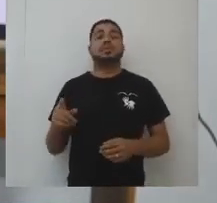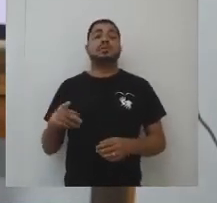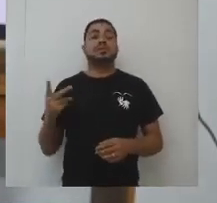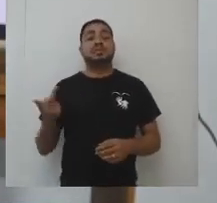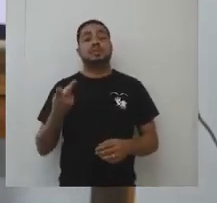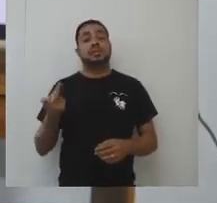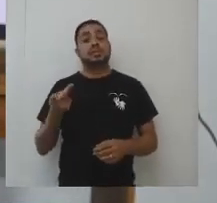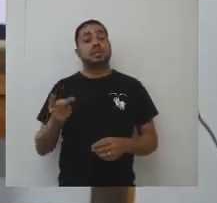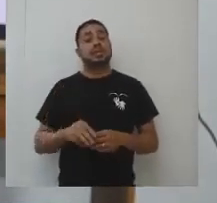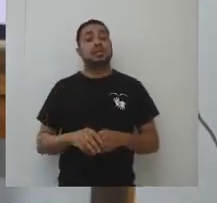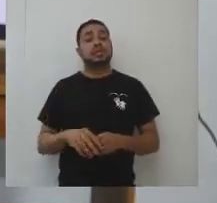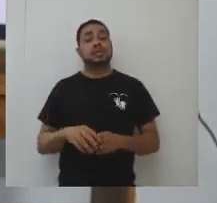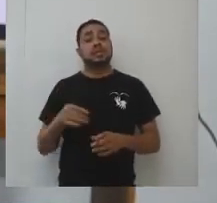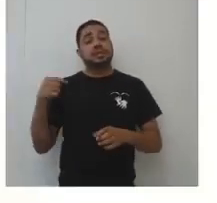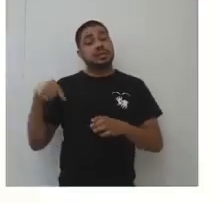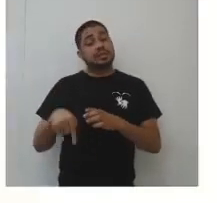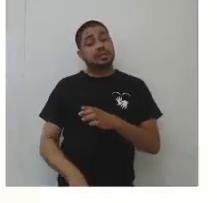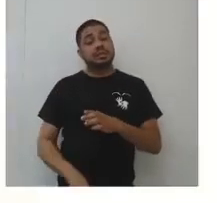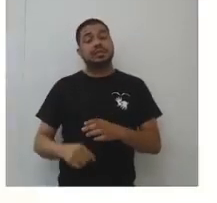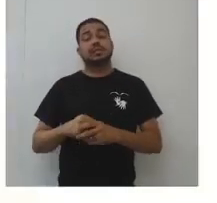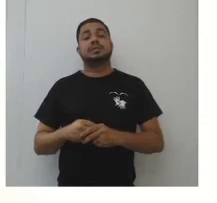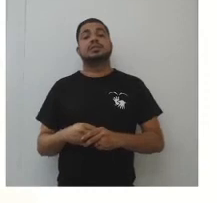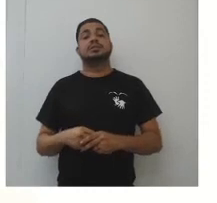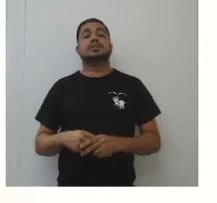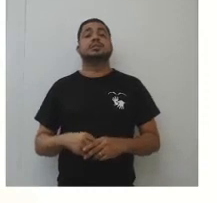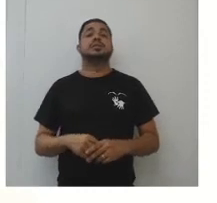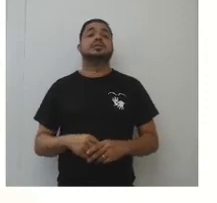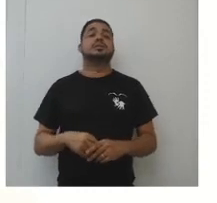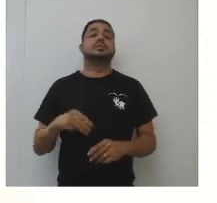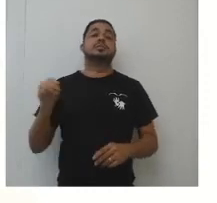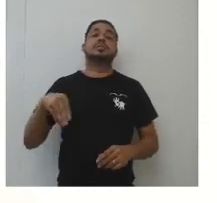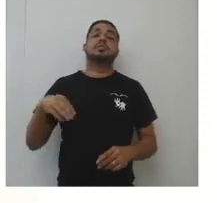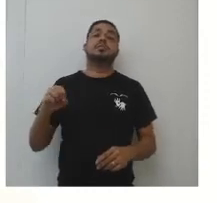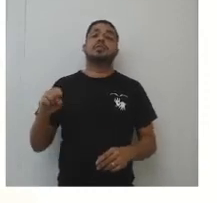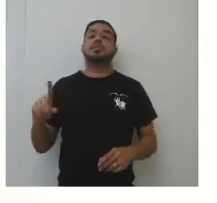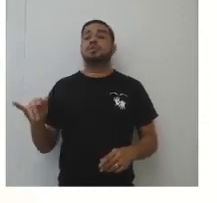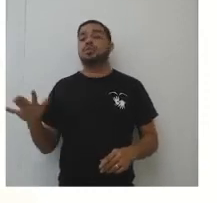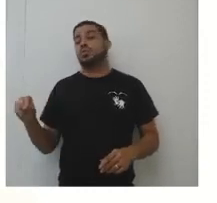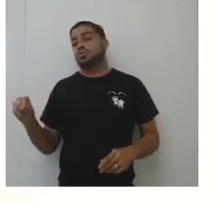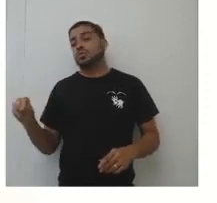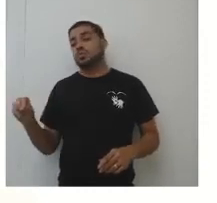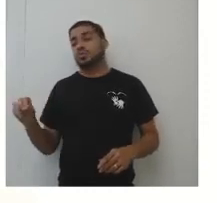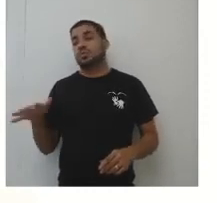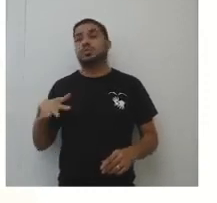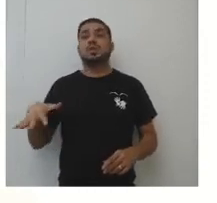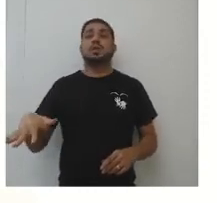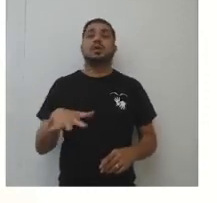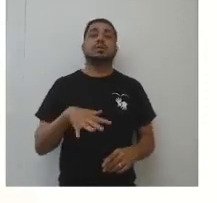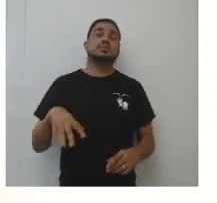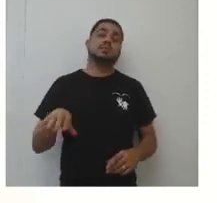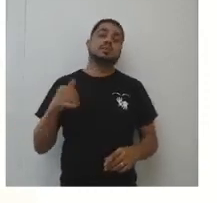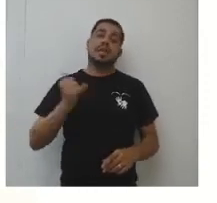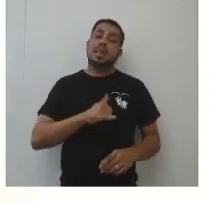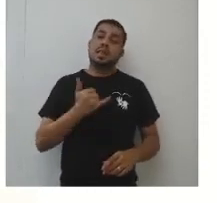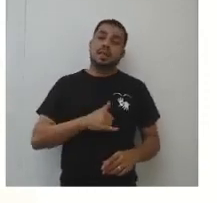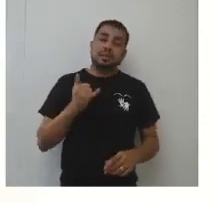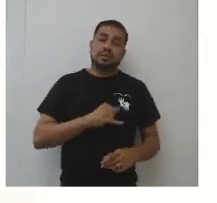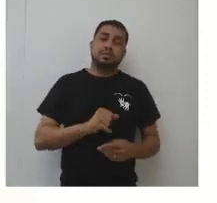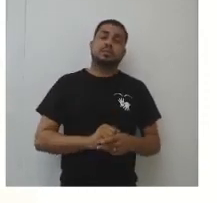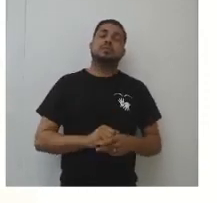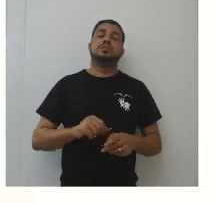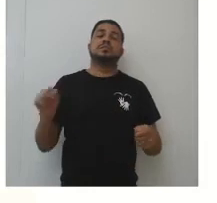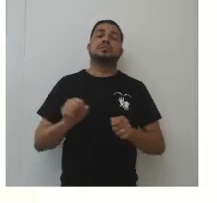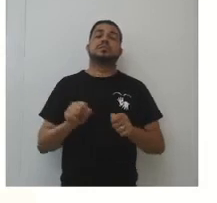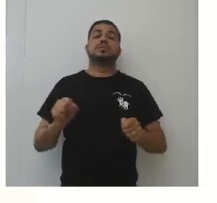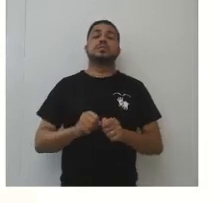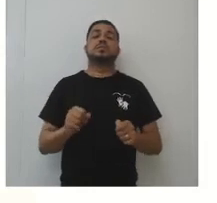a intensidade. O módulo do campo elétrico produzido